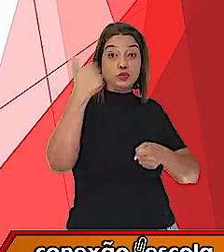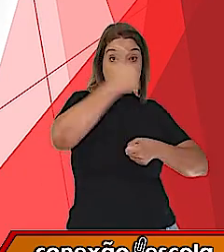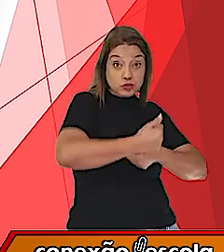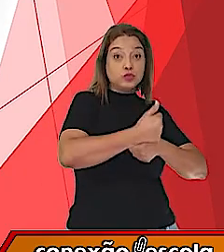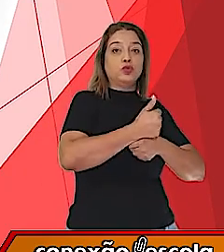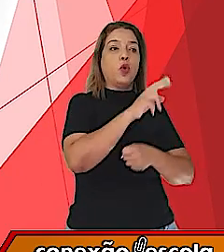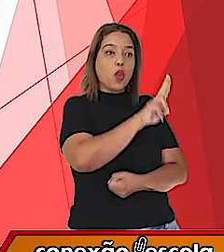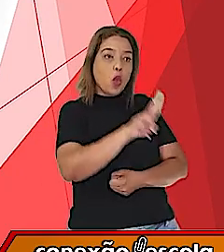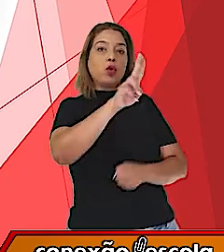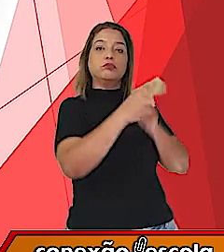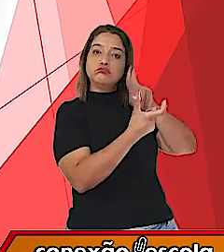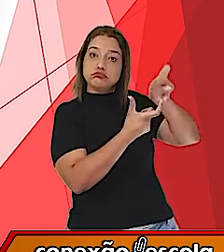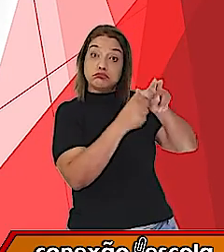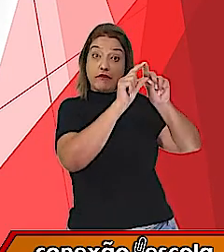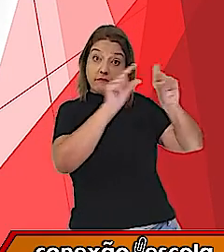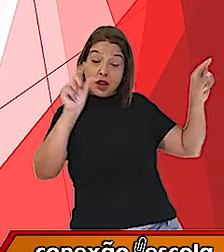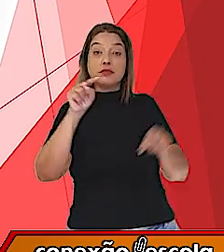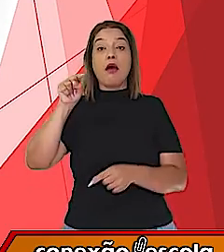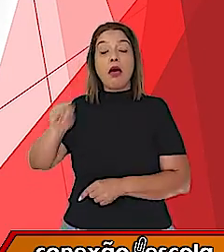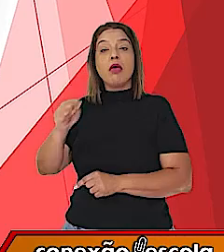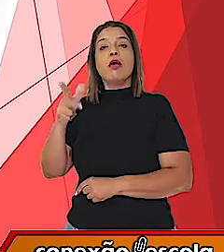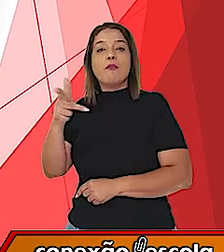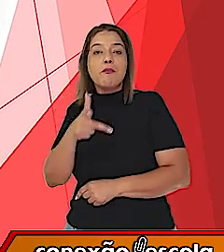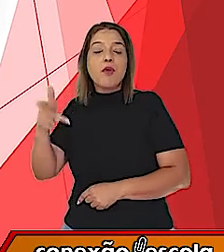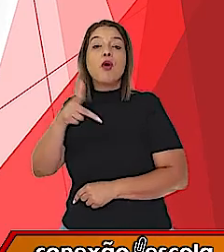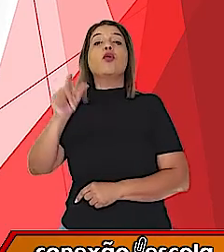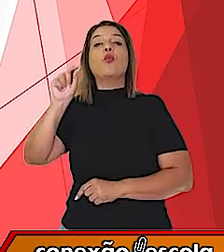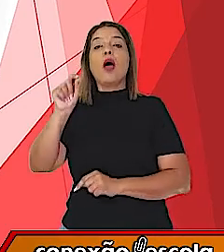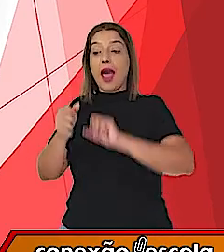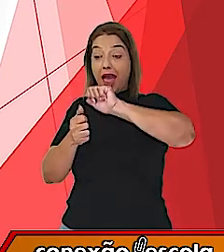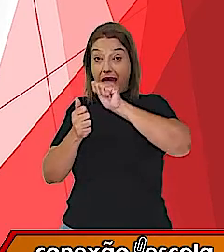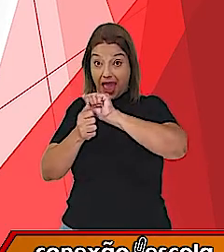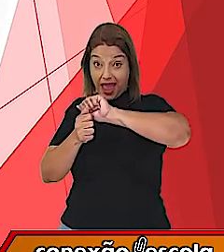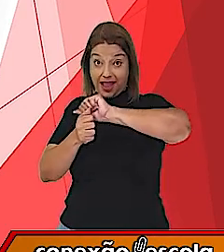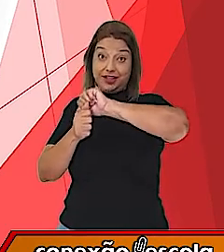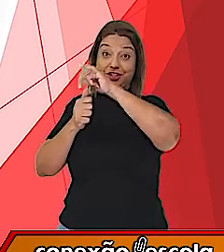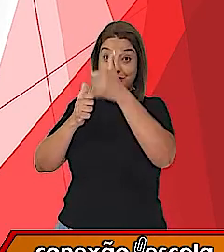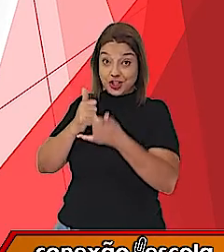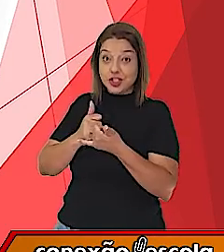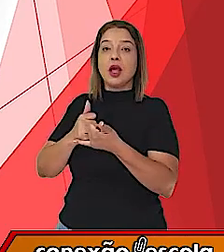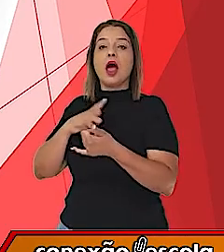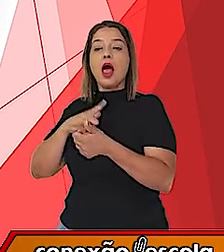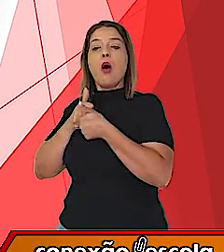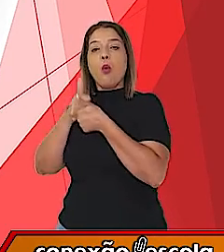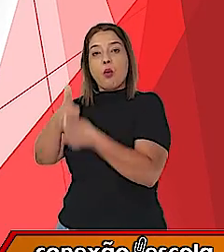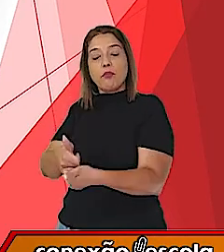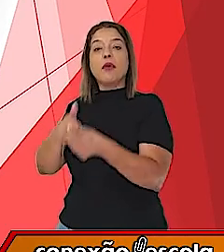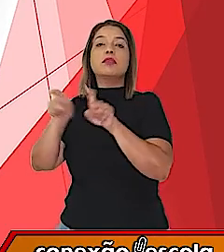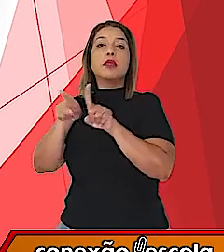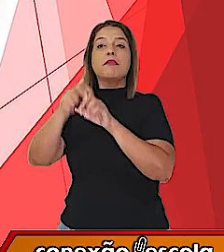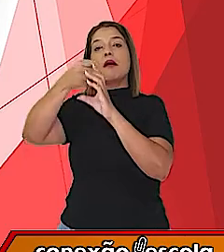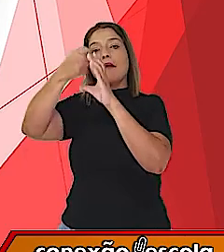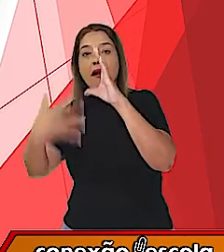o substantivo numa frase, os pronomes adjetivos acompanham e atribuem características ao